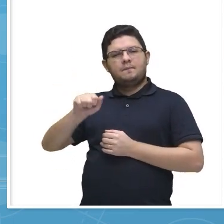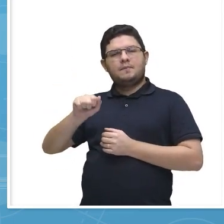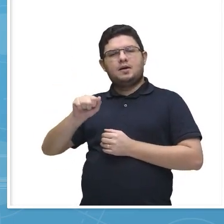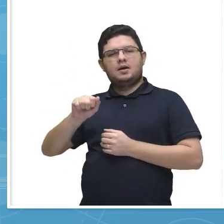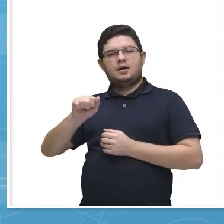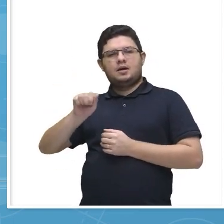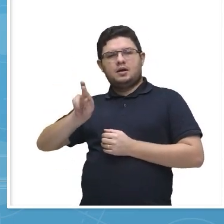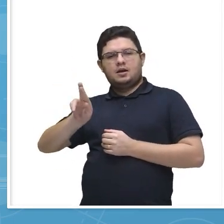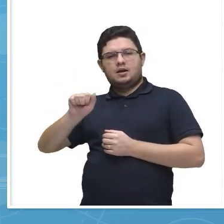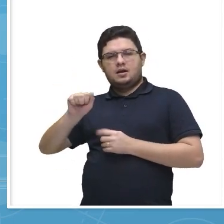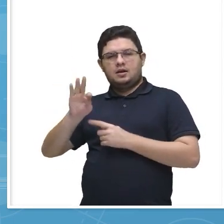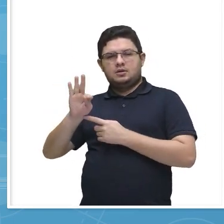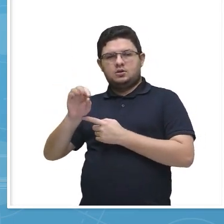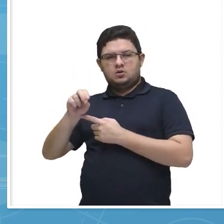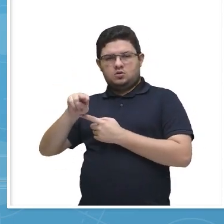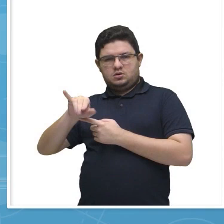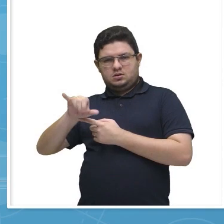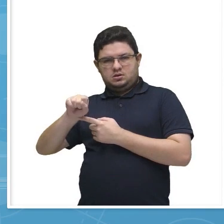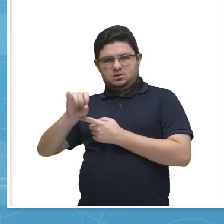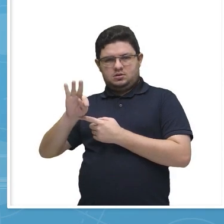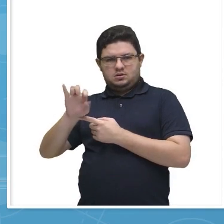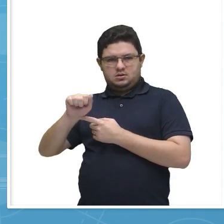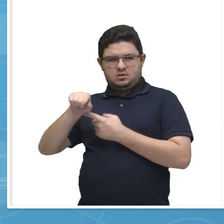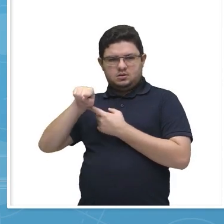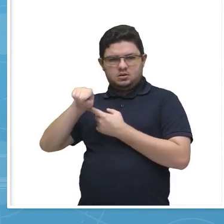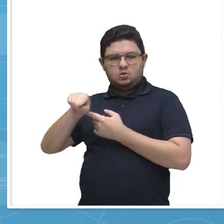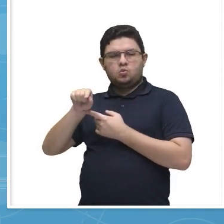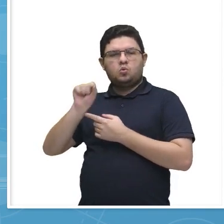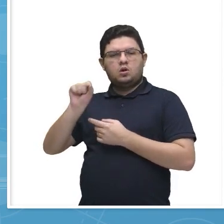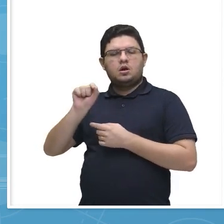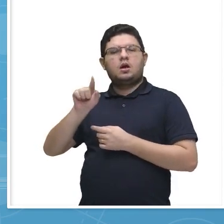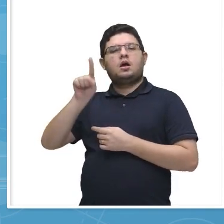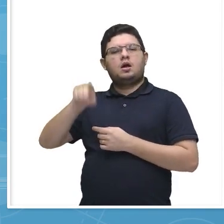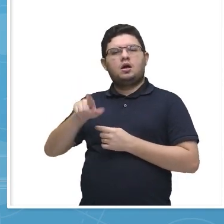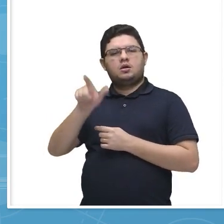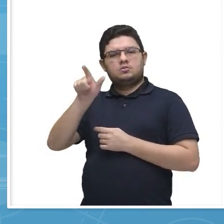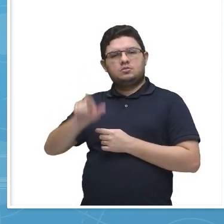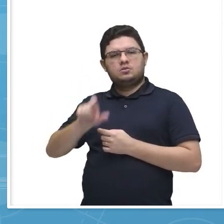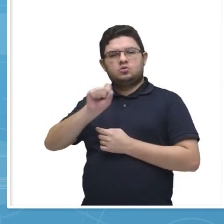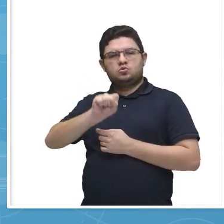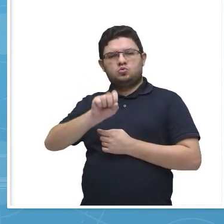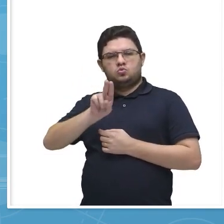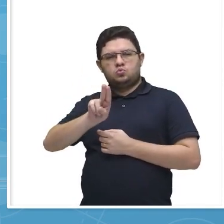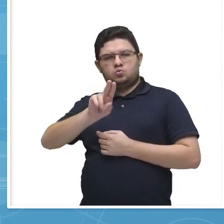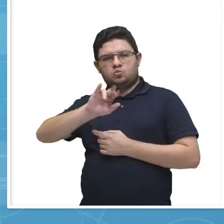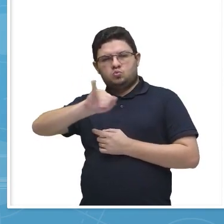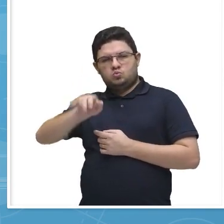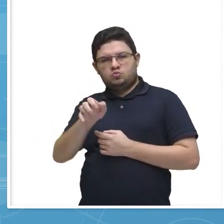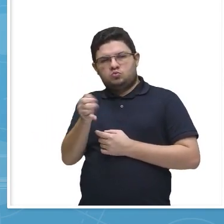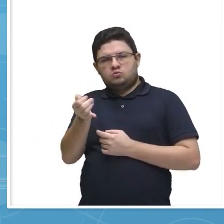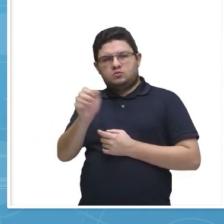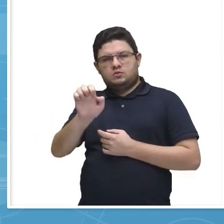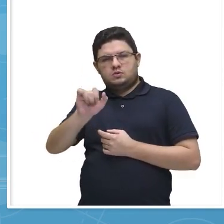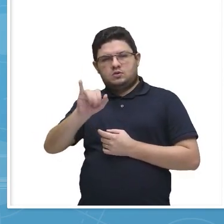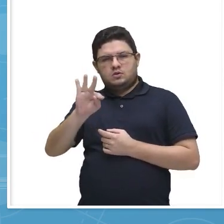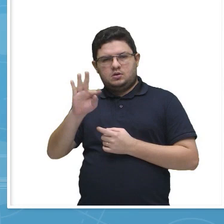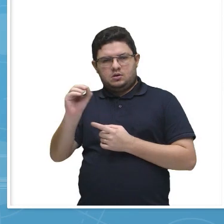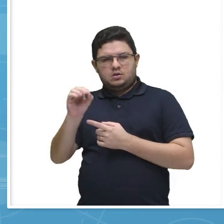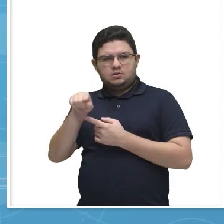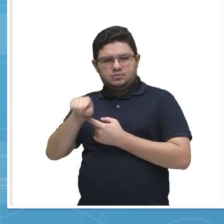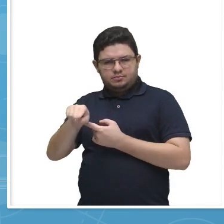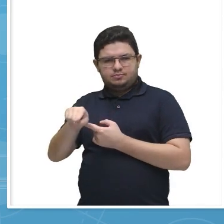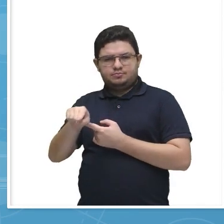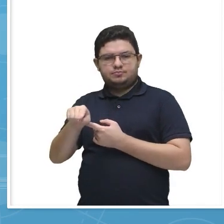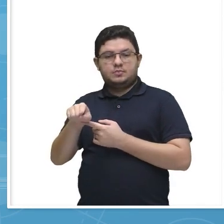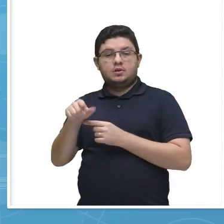predicado. Chegou vitorioso na reta final. Então, quais palavras são as mais importantes aqui? Perceba